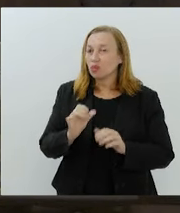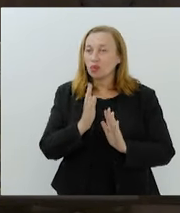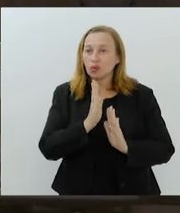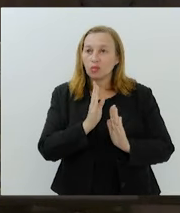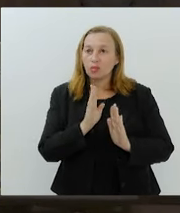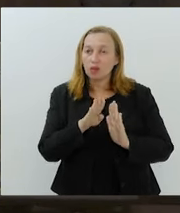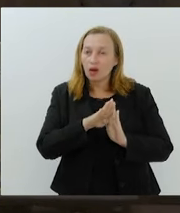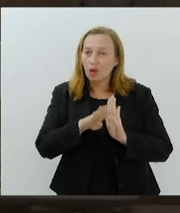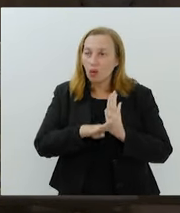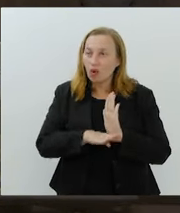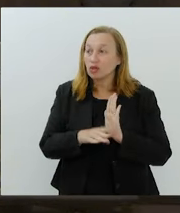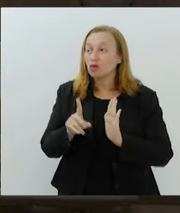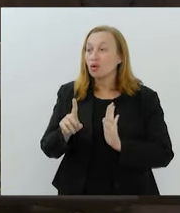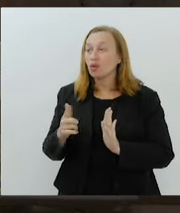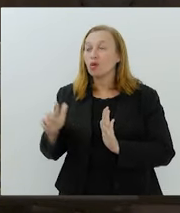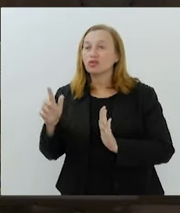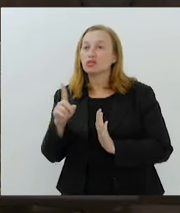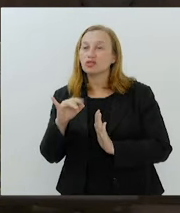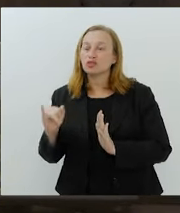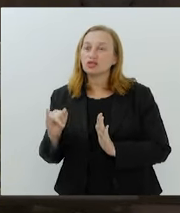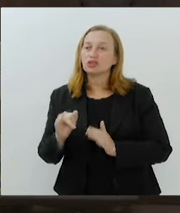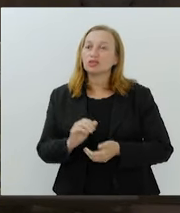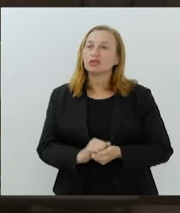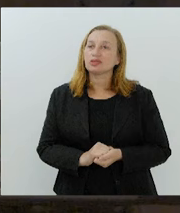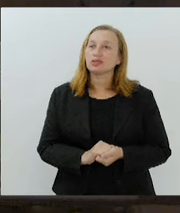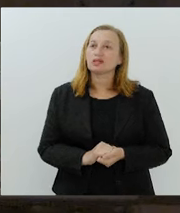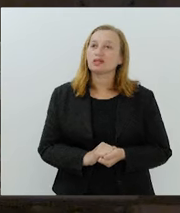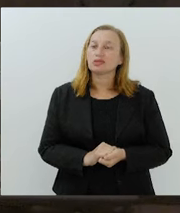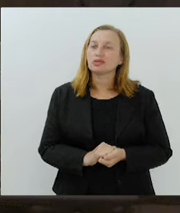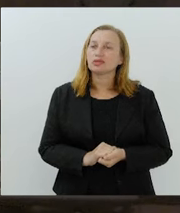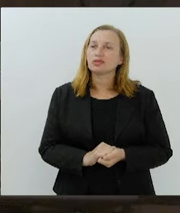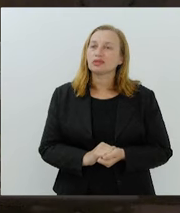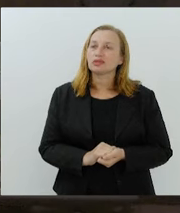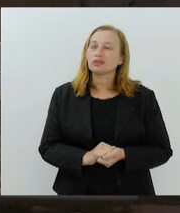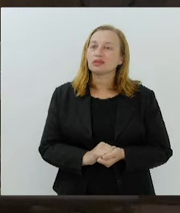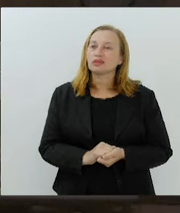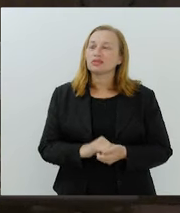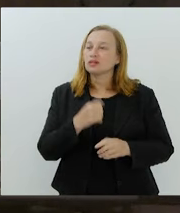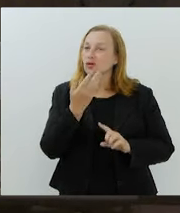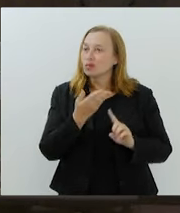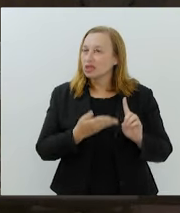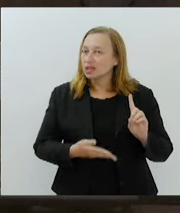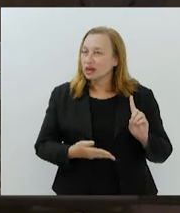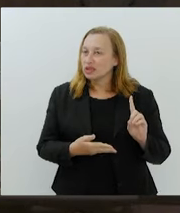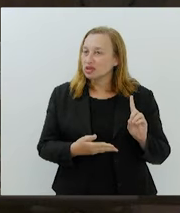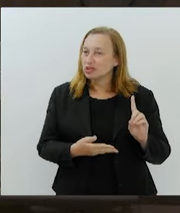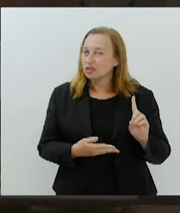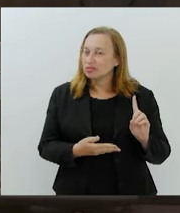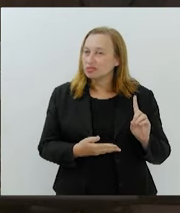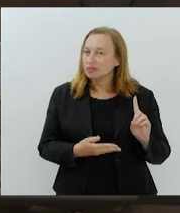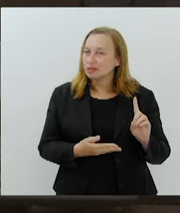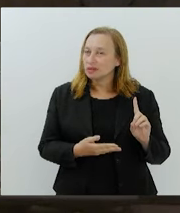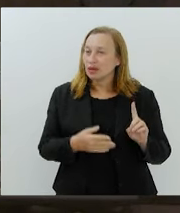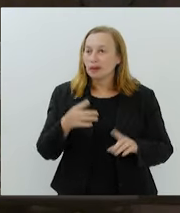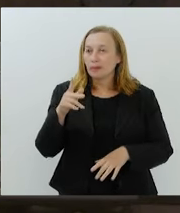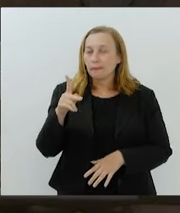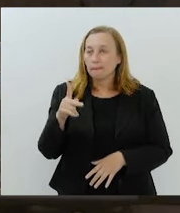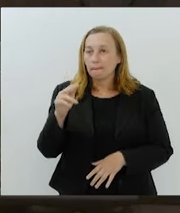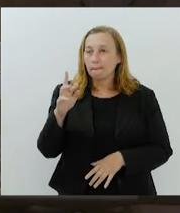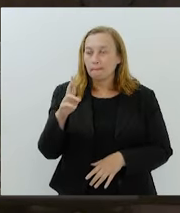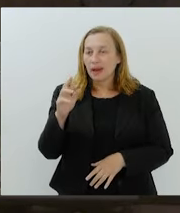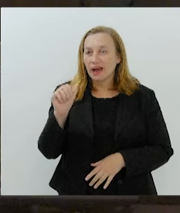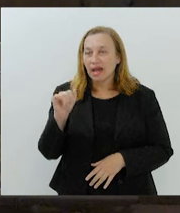dia estava aqui, a gente estava fazendo uma homenagem a Paraíso de Tuiuti, porque